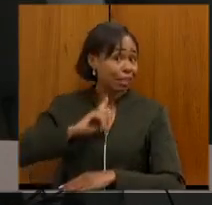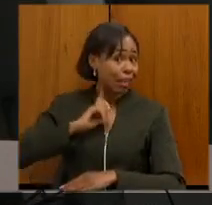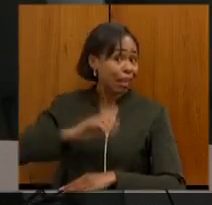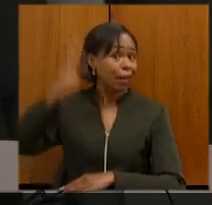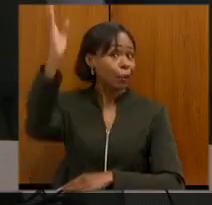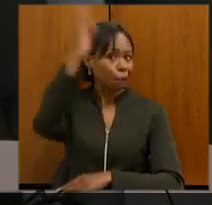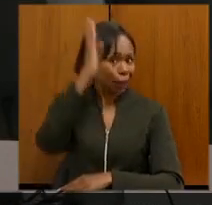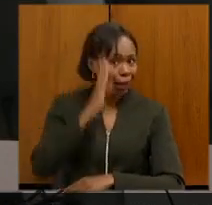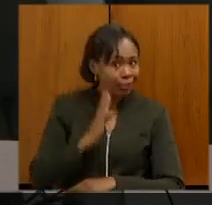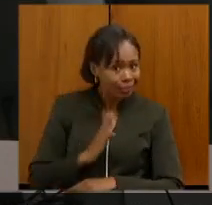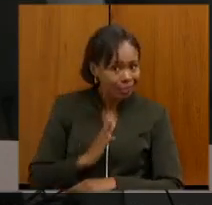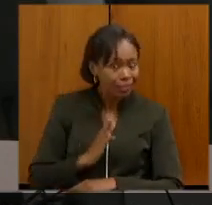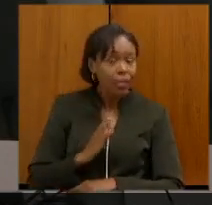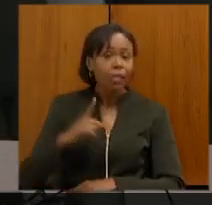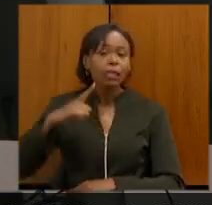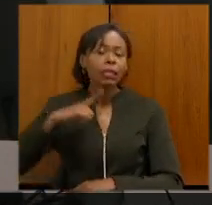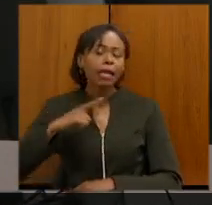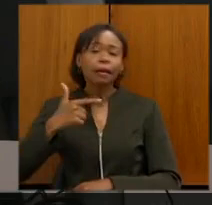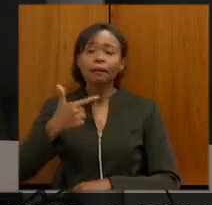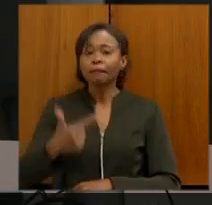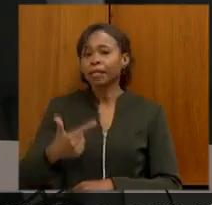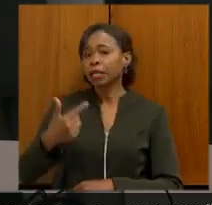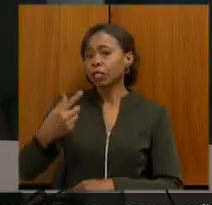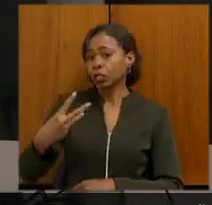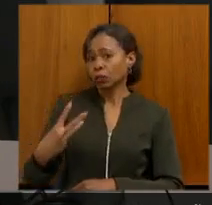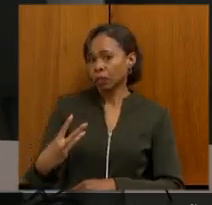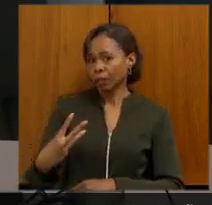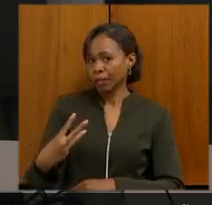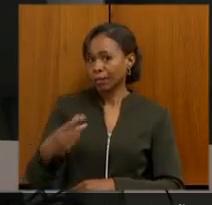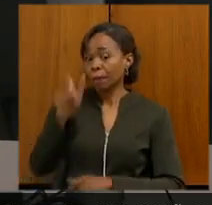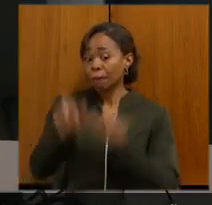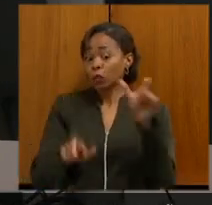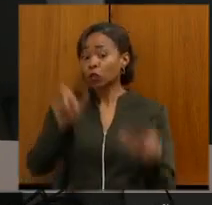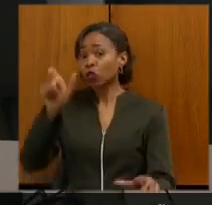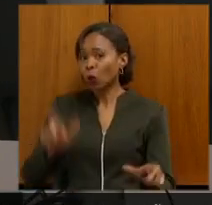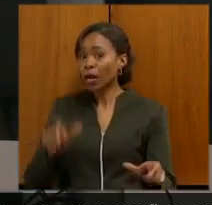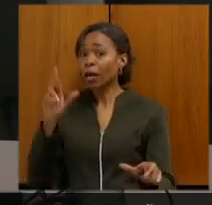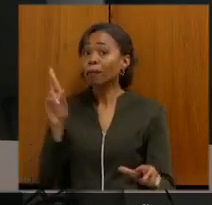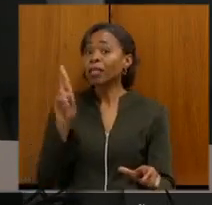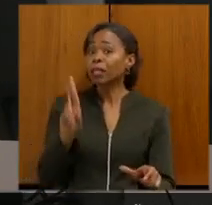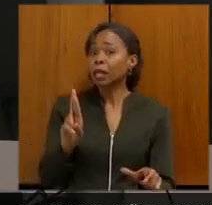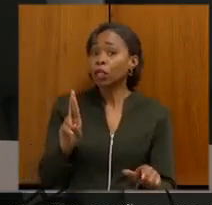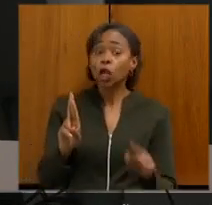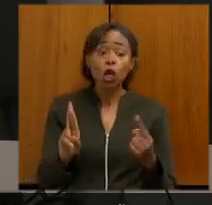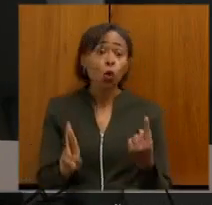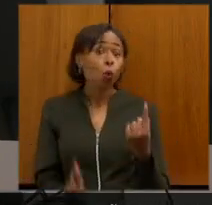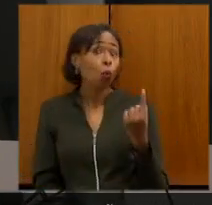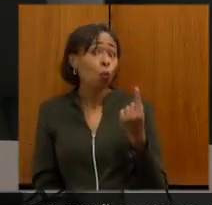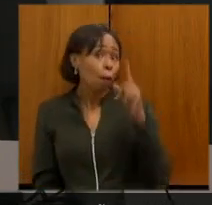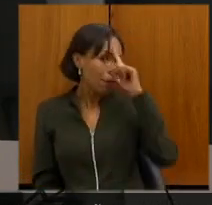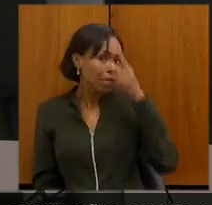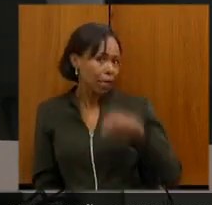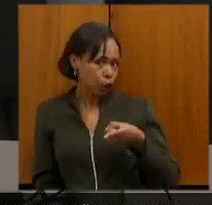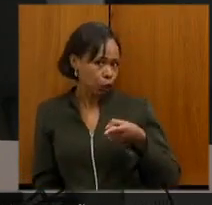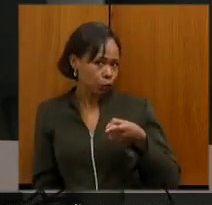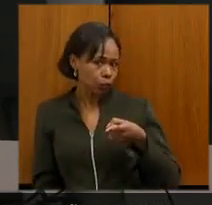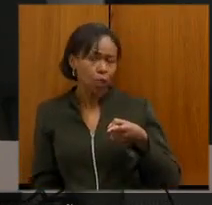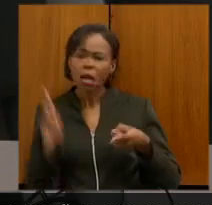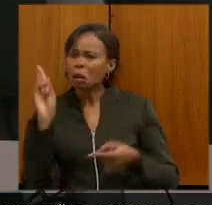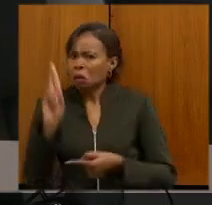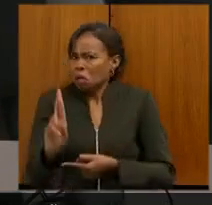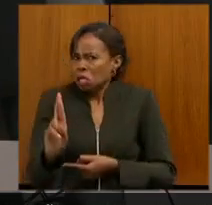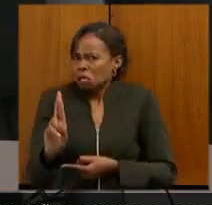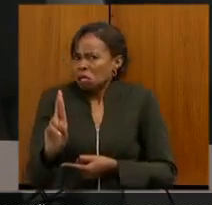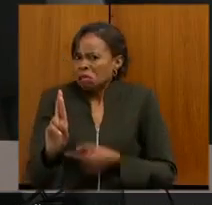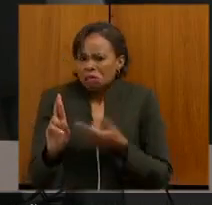nós temos 23 representantes eo mandante os representantes eu não sei